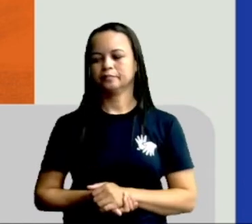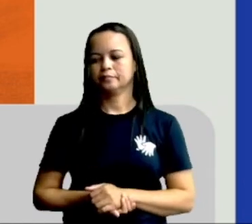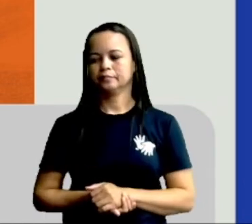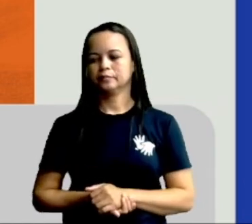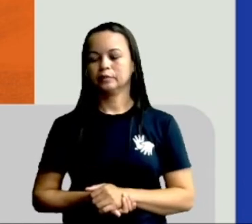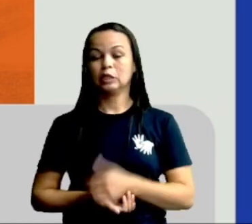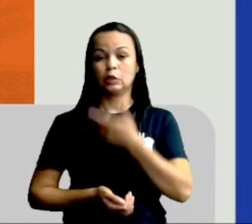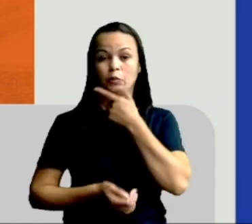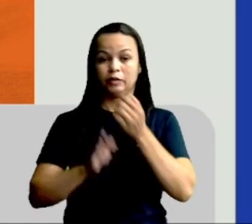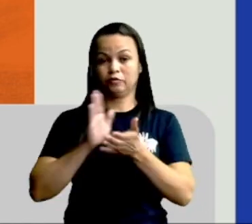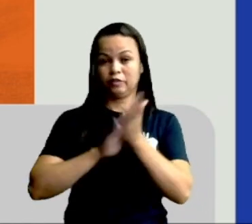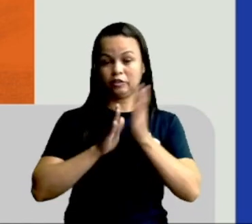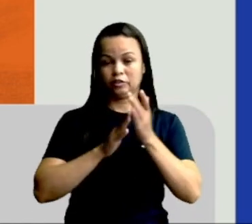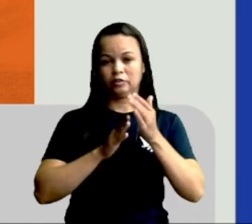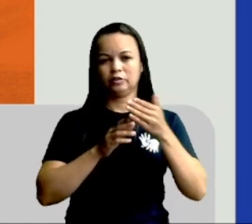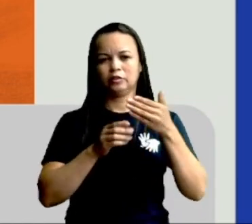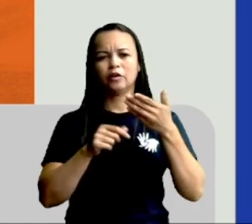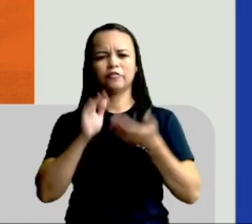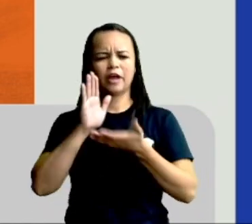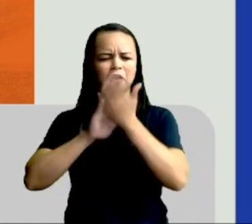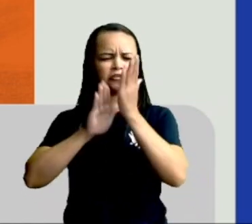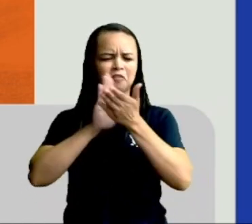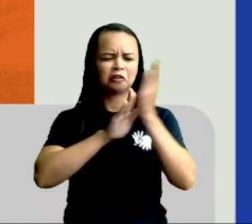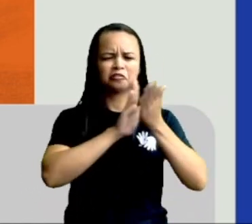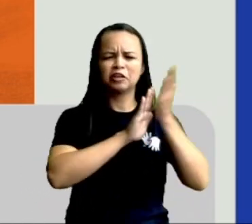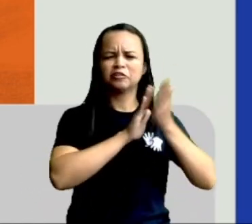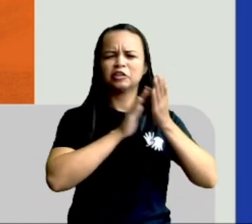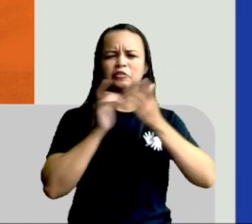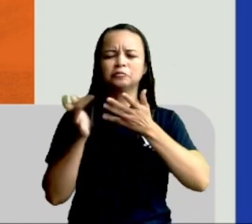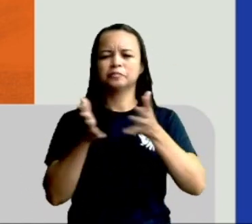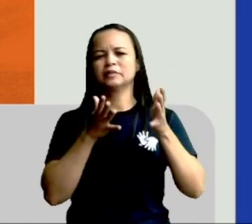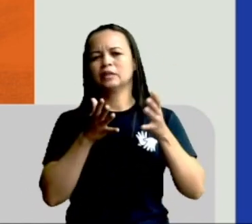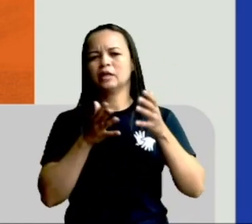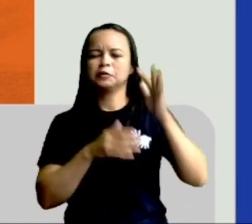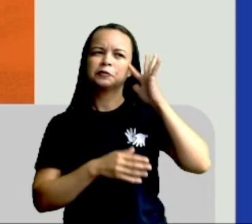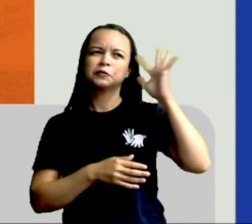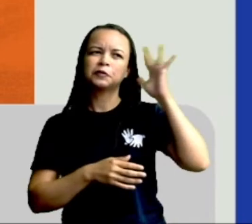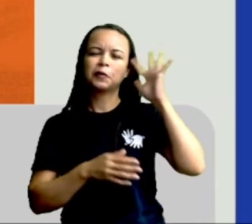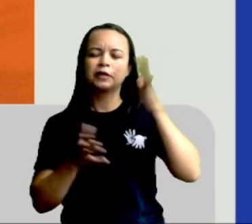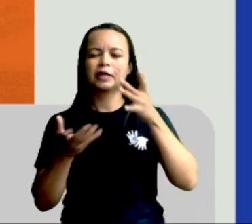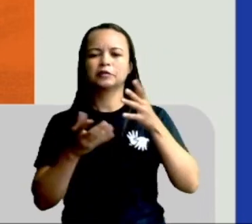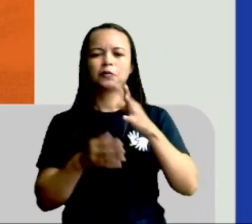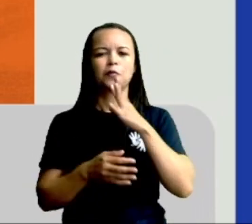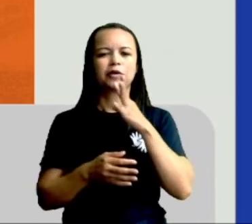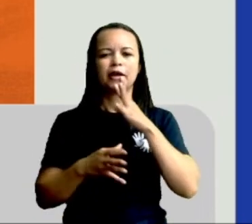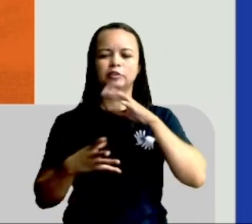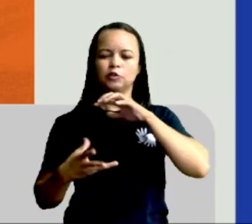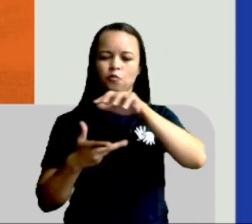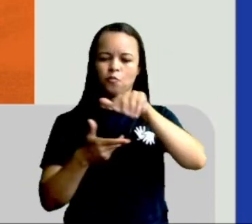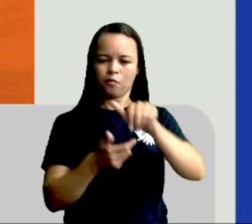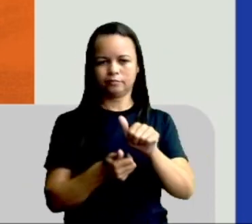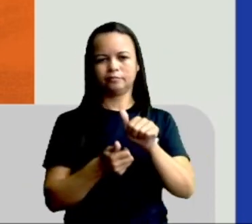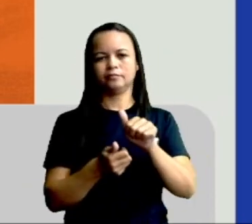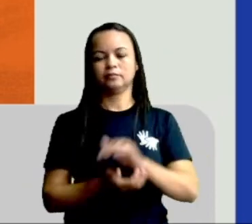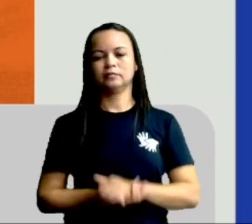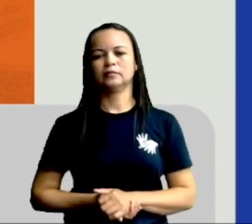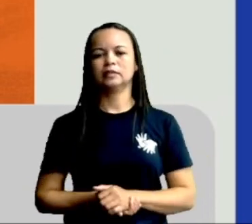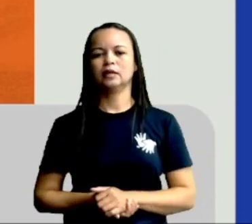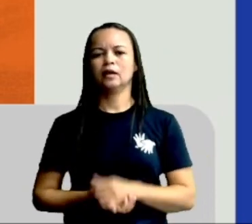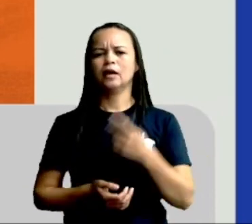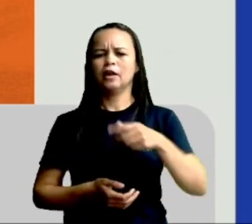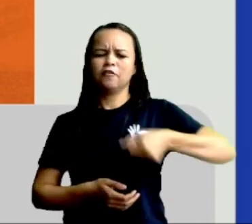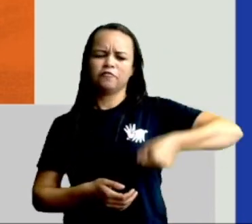menino viajante viaja para lá e para cá menino via zeiros sonhando que conhece o mundo inteiro às vezes